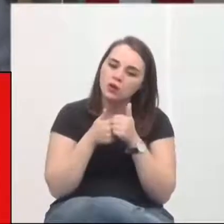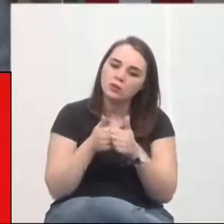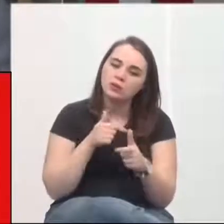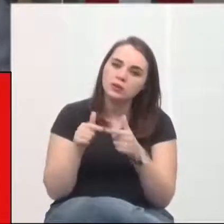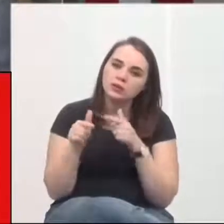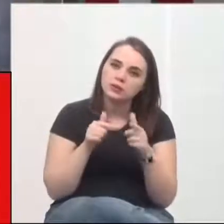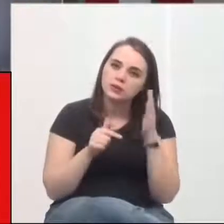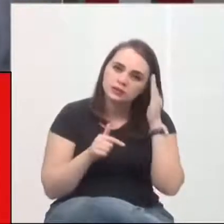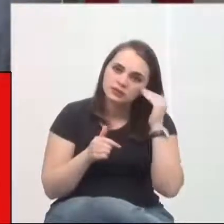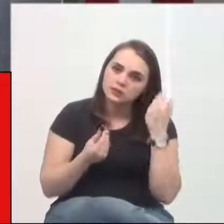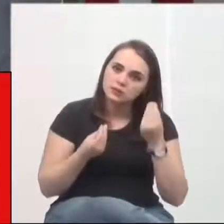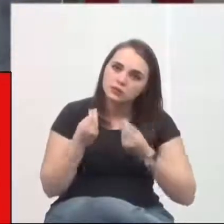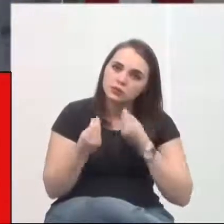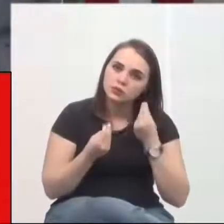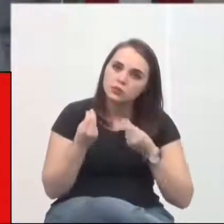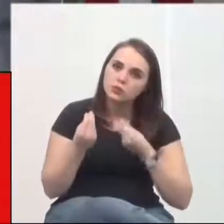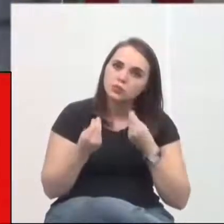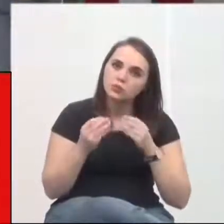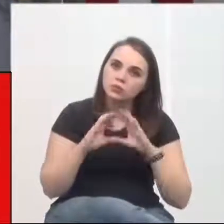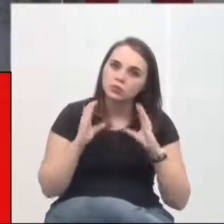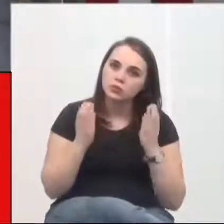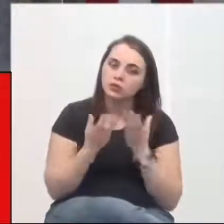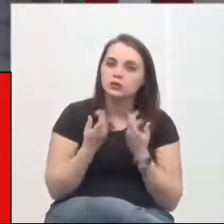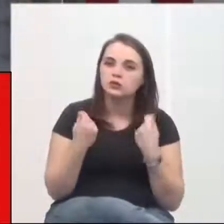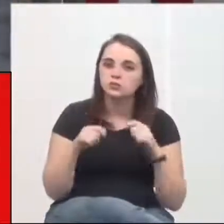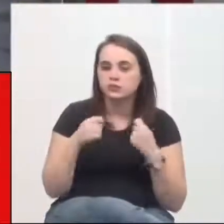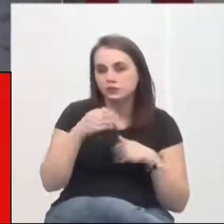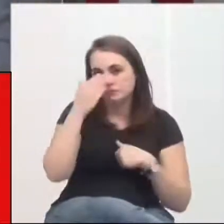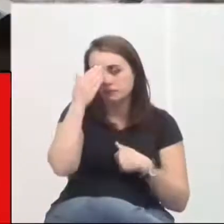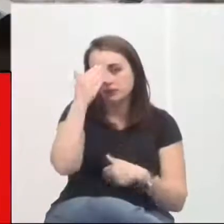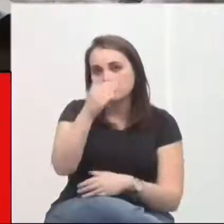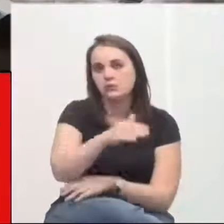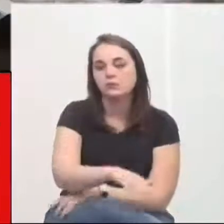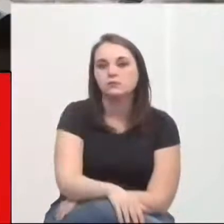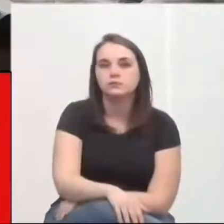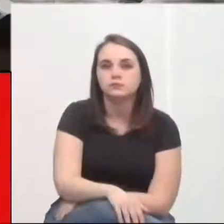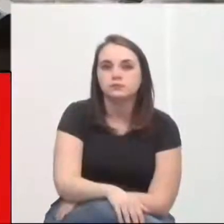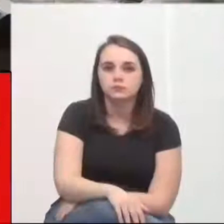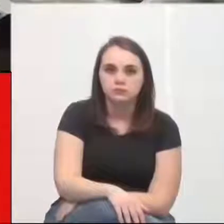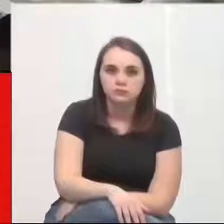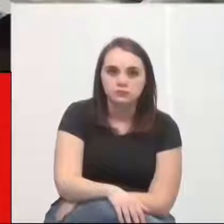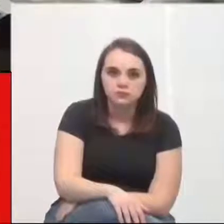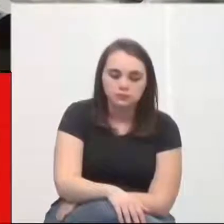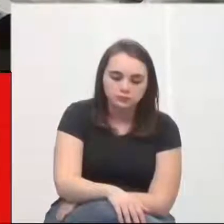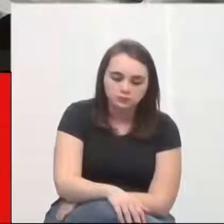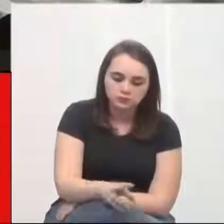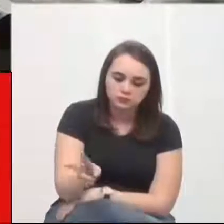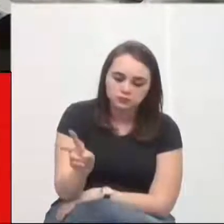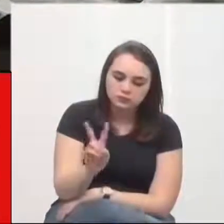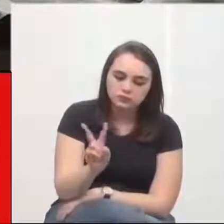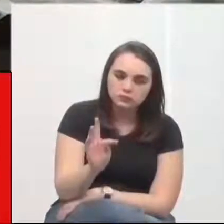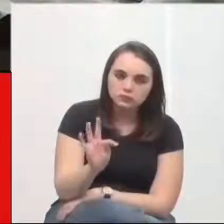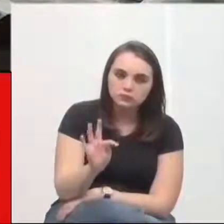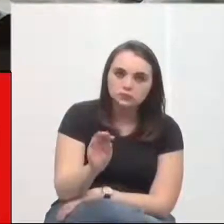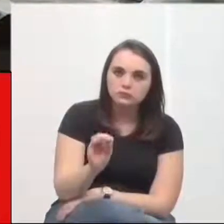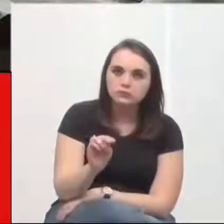de fato, da necessidade das comunidades. Obrigado, senhor presidente. Com a palavra, vereador Toninho.